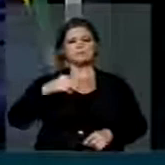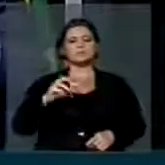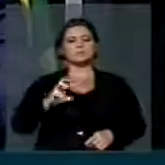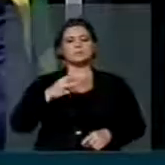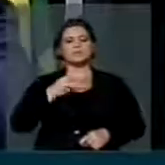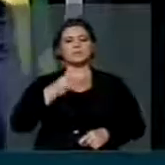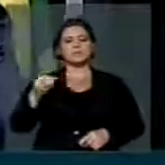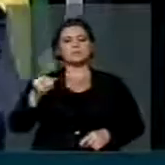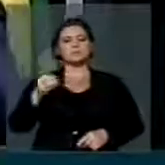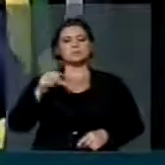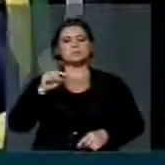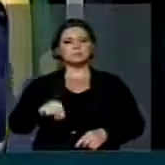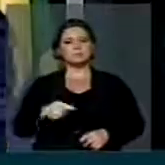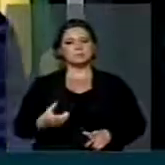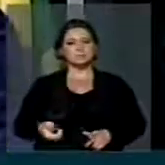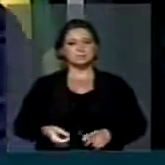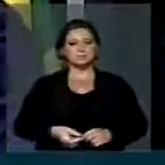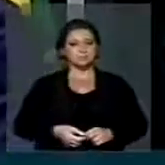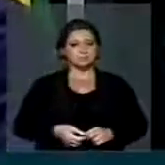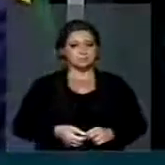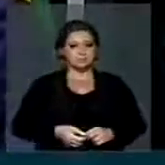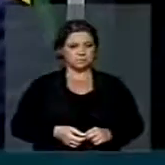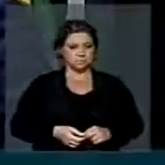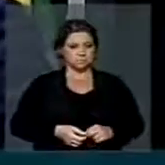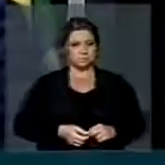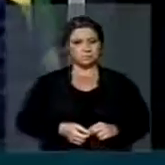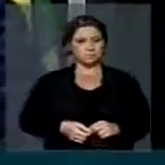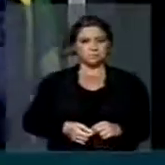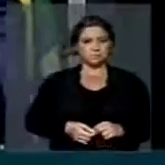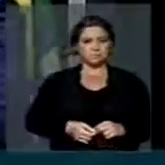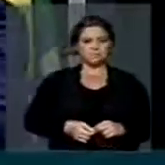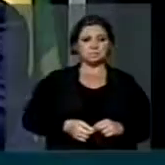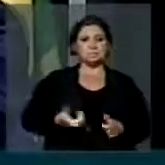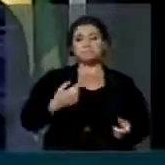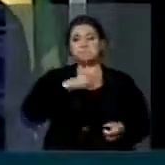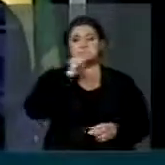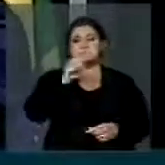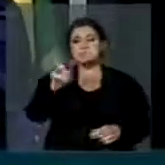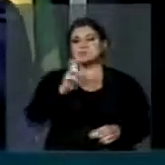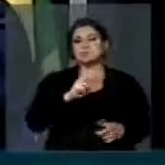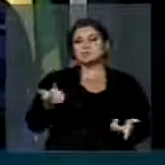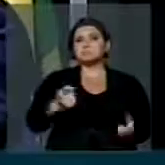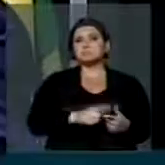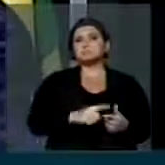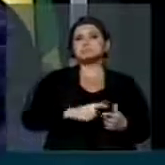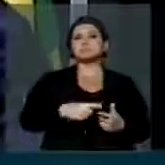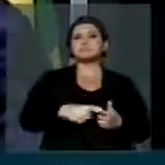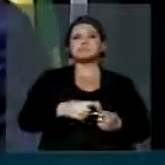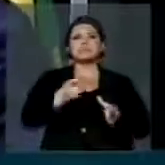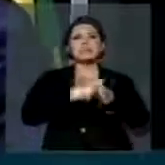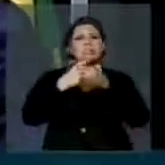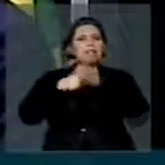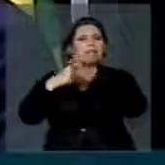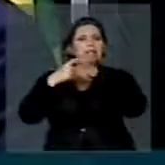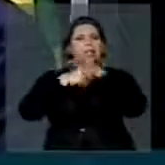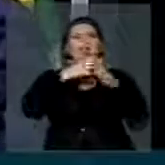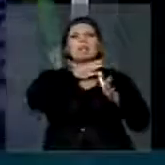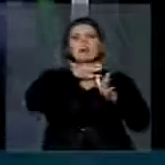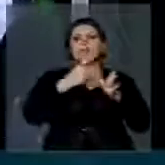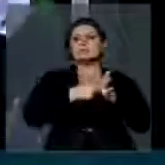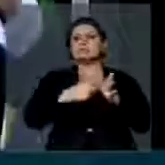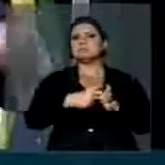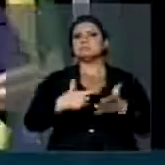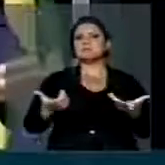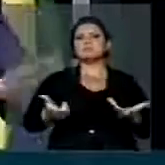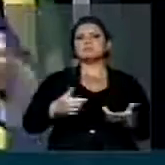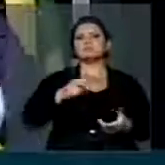petróleo, de 1.600 para 1 milhão e 900. Mas não respondeu também por que o endividamento da Petrobras